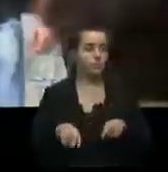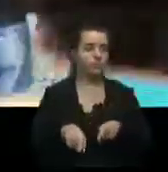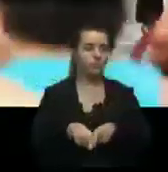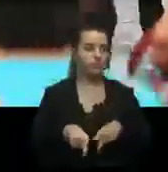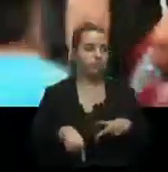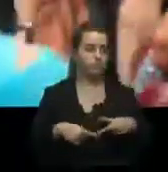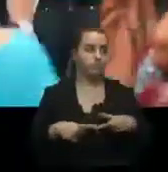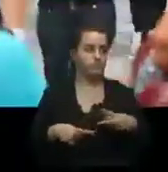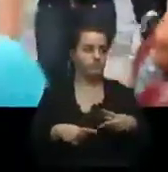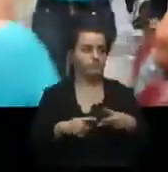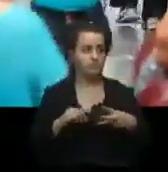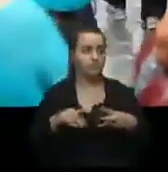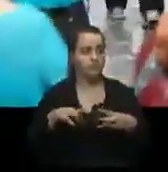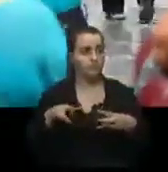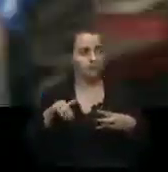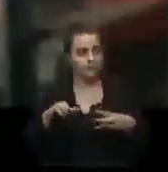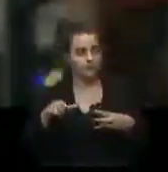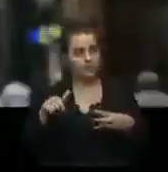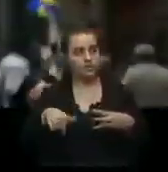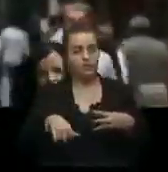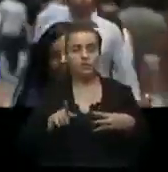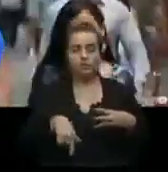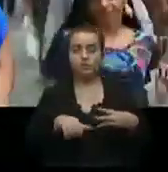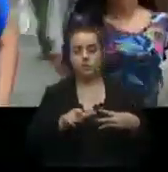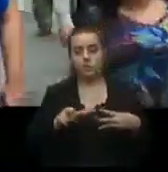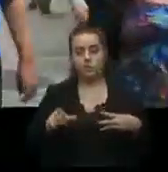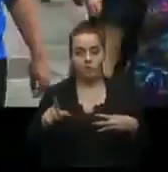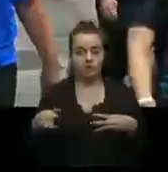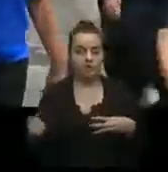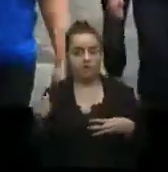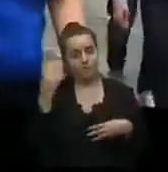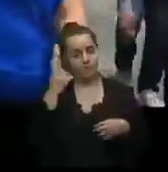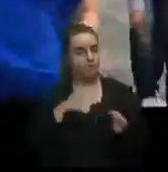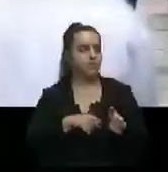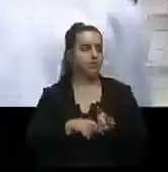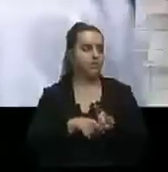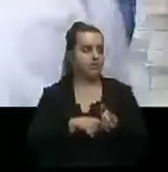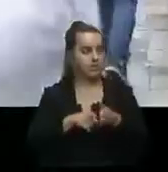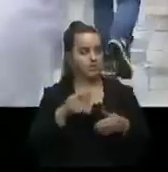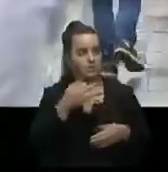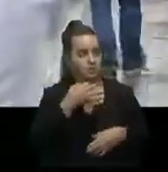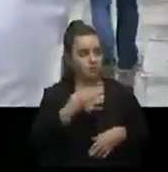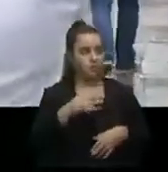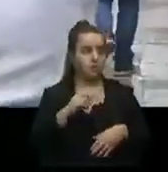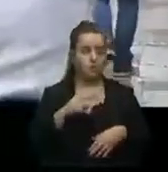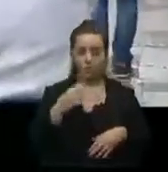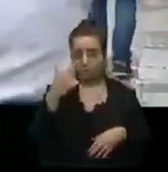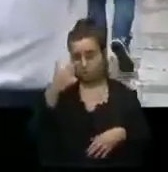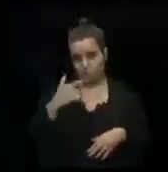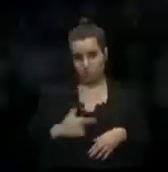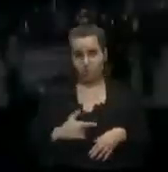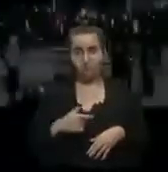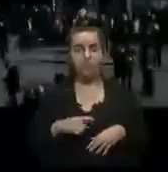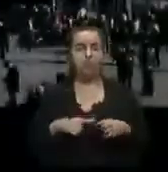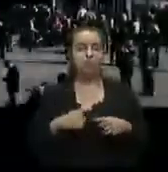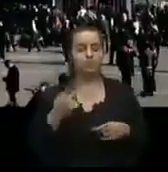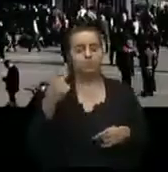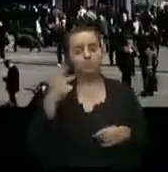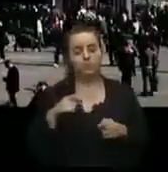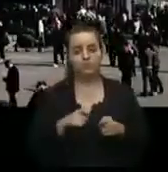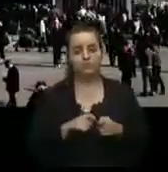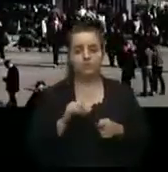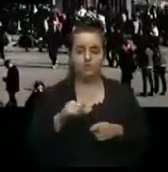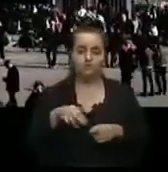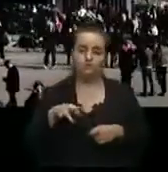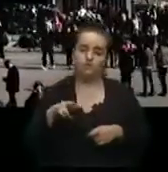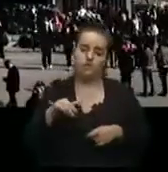inferência, margem de erro. Estas são palavras-chave para uma pesquisa de opinião ou de comportamento. Mas para fazer